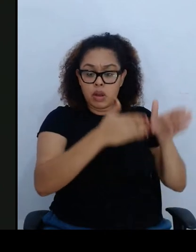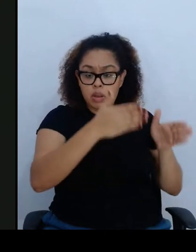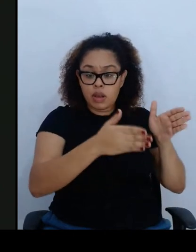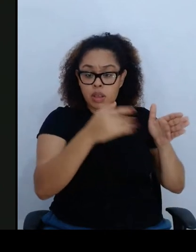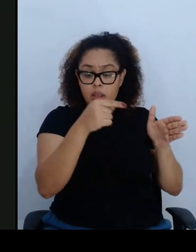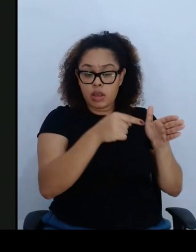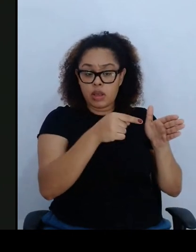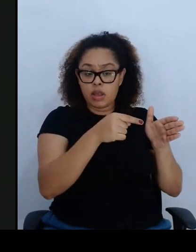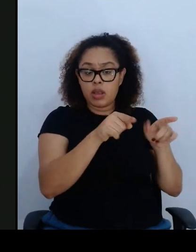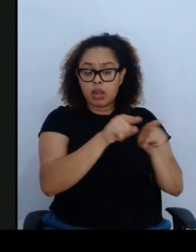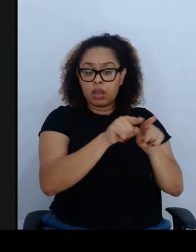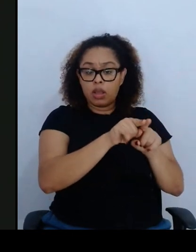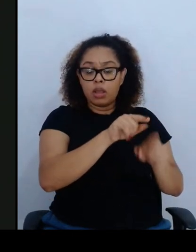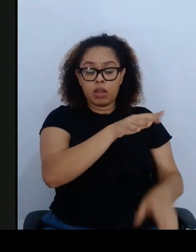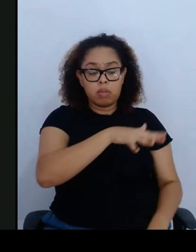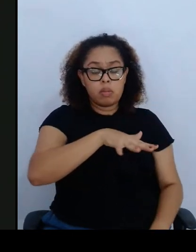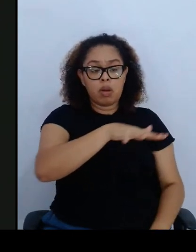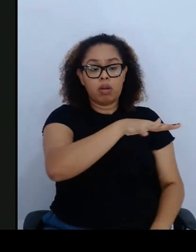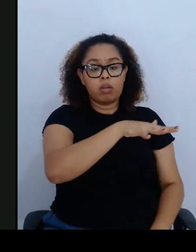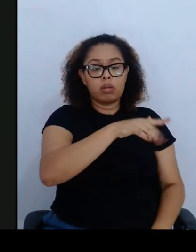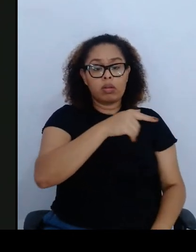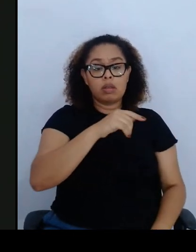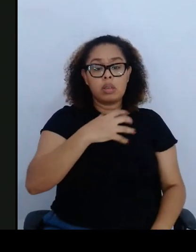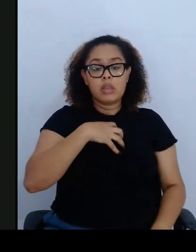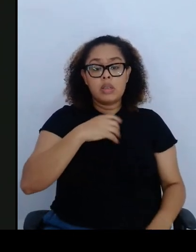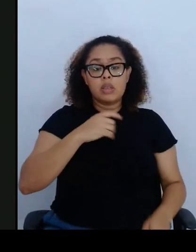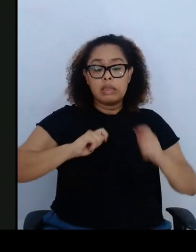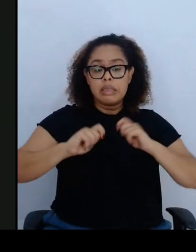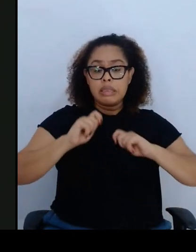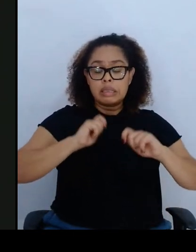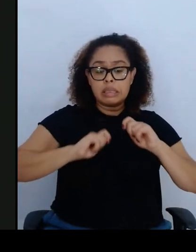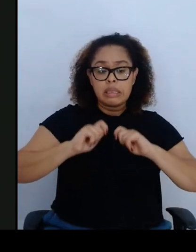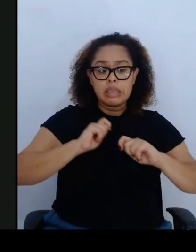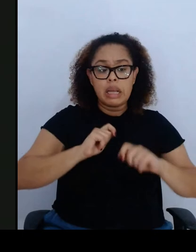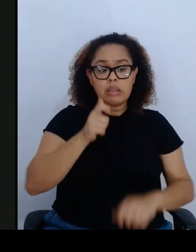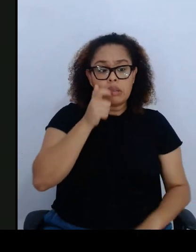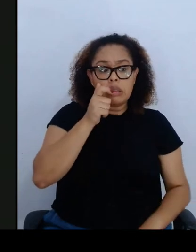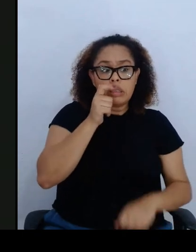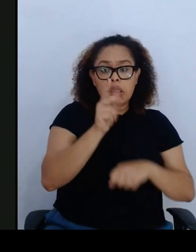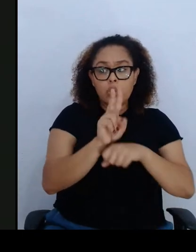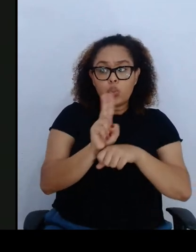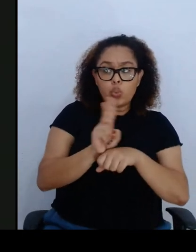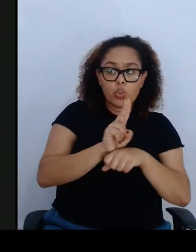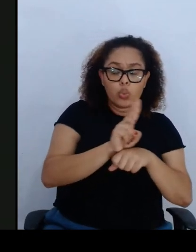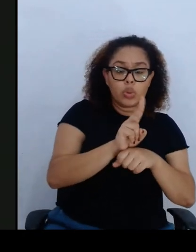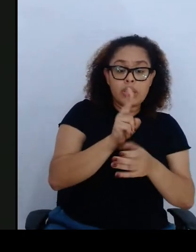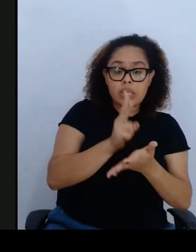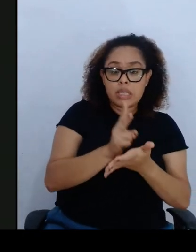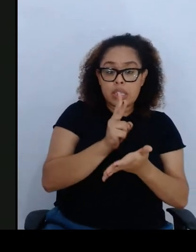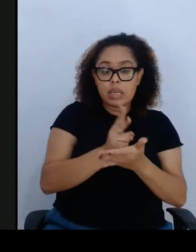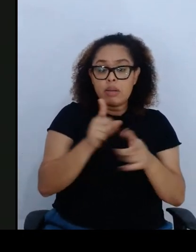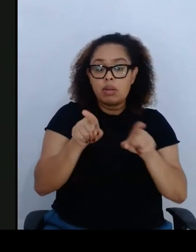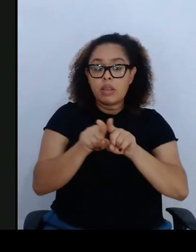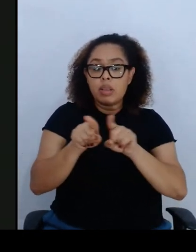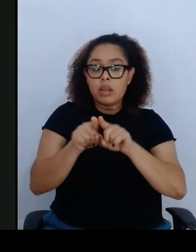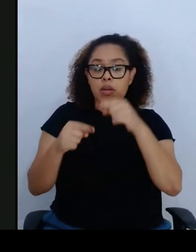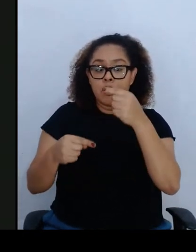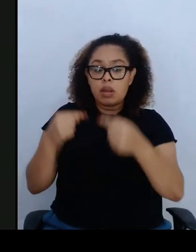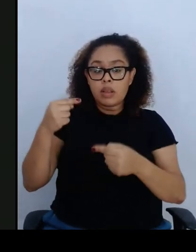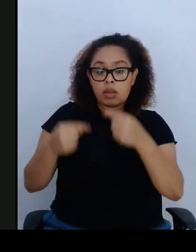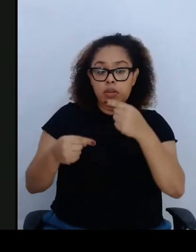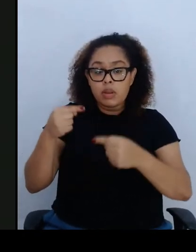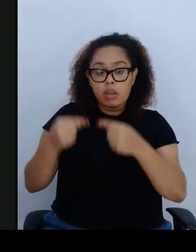um espaço de ansiedade e Vigilância ao mesmo tempo Além disso discutir a ideia da série